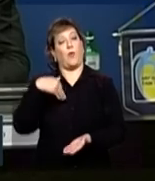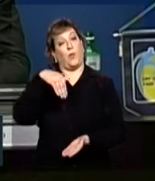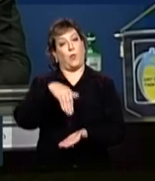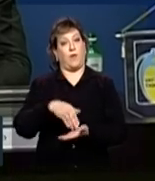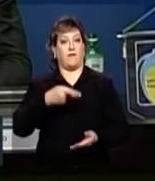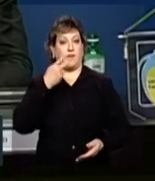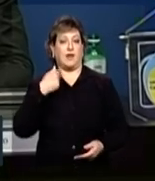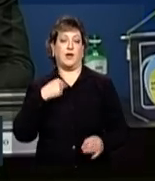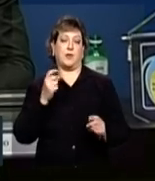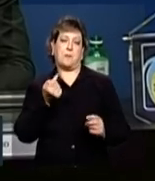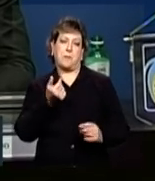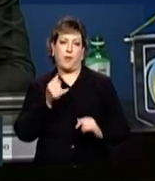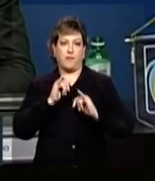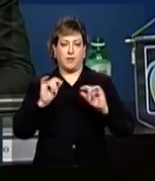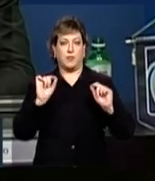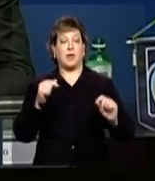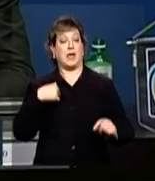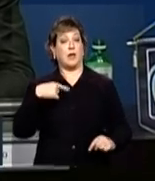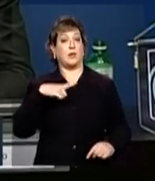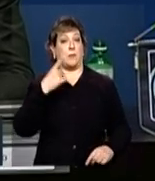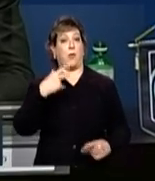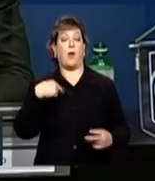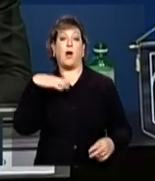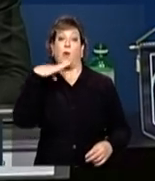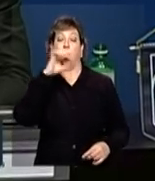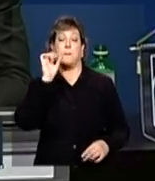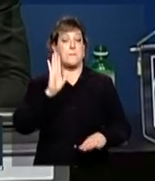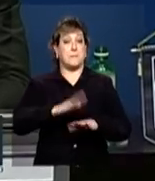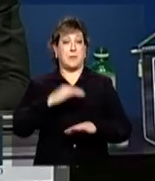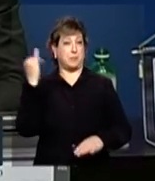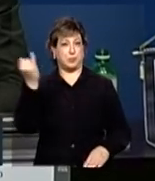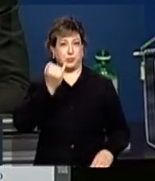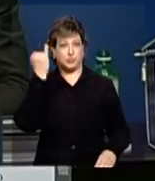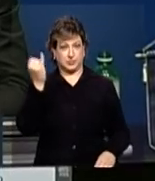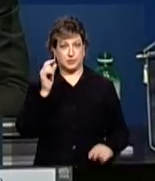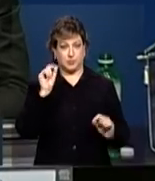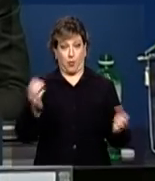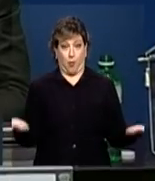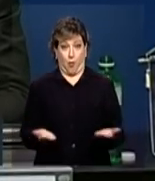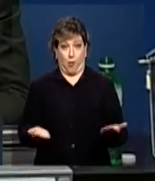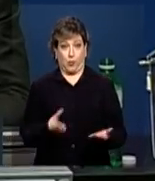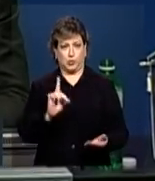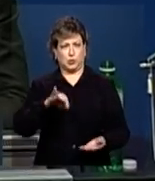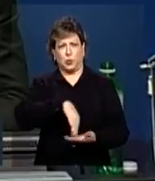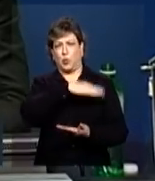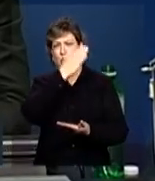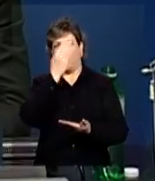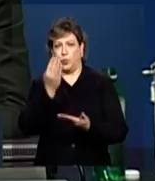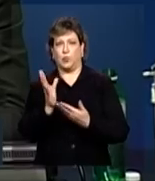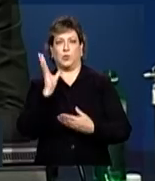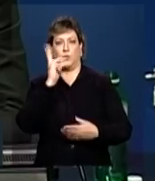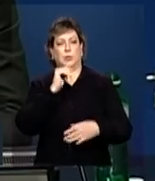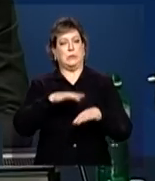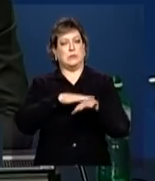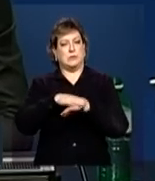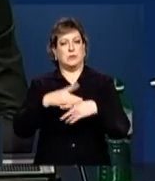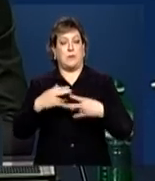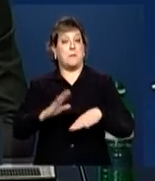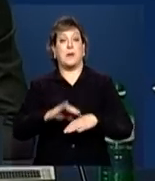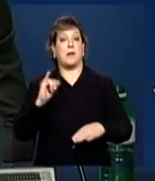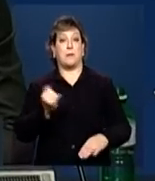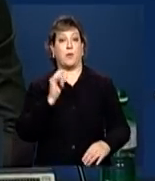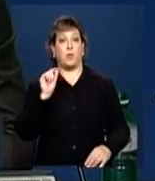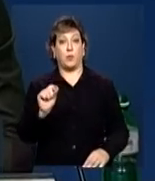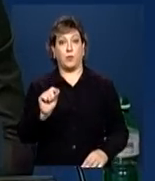Eu tenho uma coisa que eu acho que ficou de mais importante de todo esse dia longo e mais importante, é